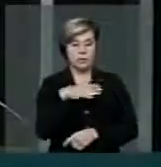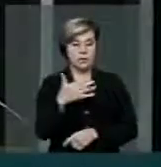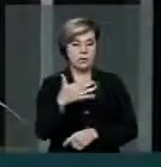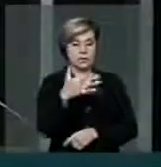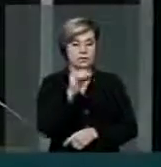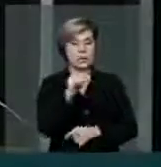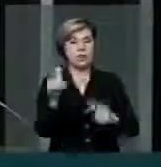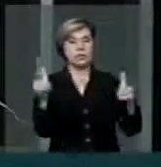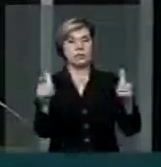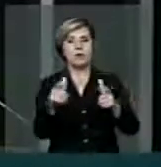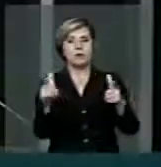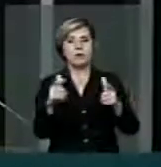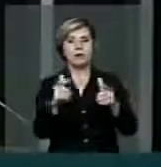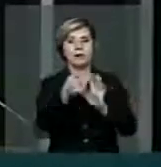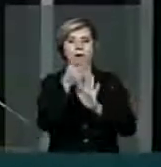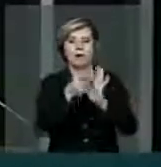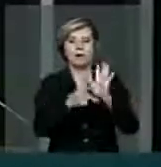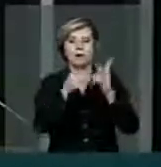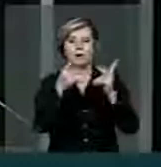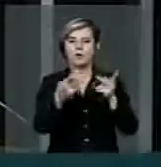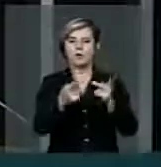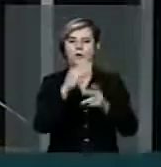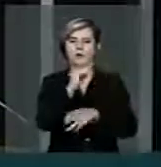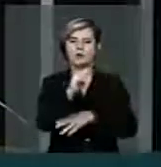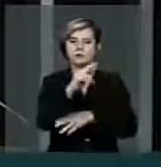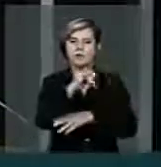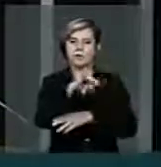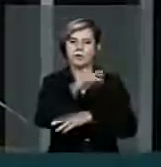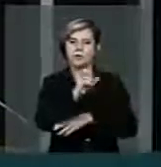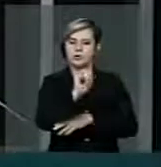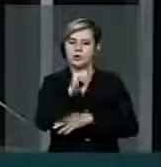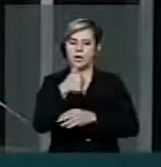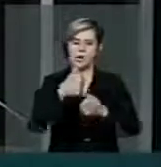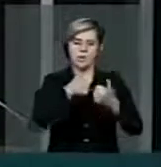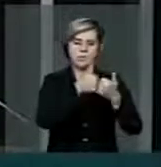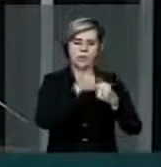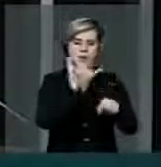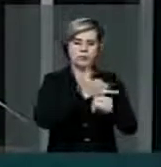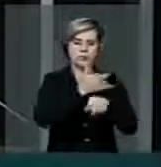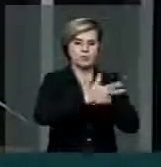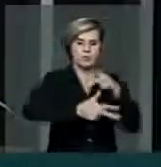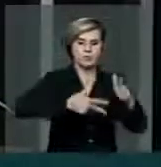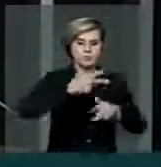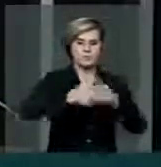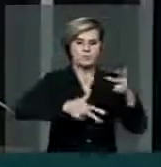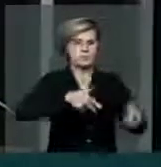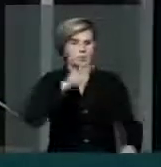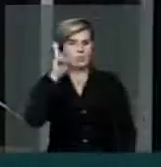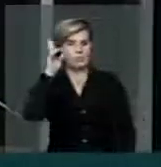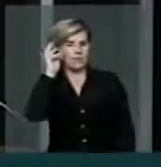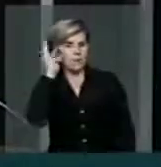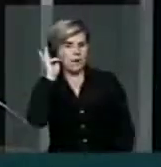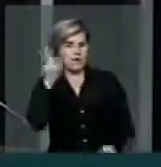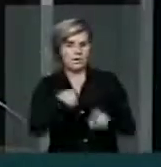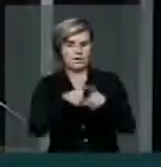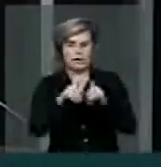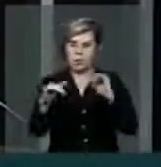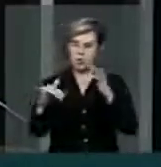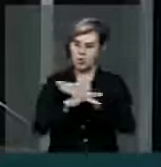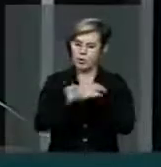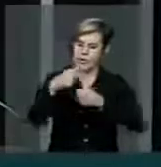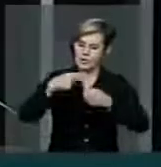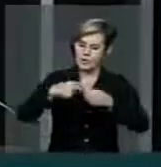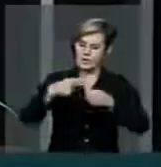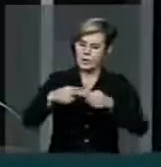na região do Projeto Carajás, ao longo da ferrovia localizada no Maranhão. Mobilidade urbana, senhor presidente.